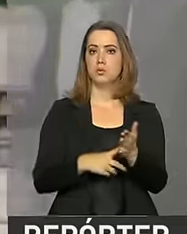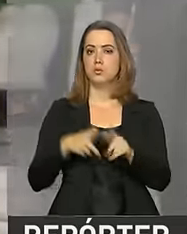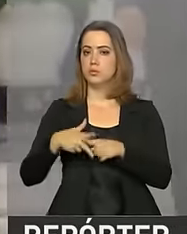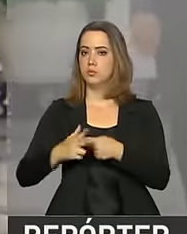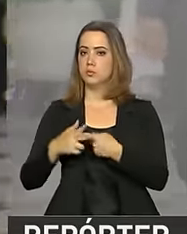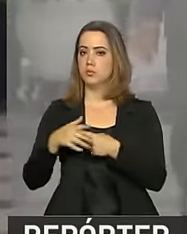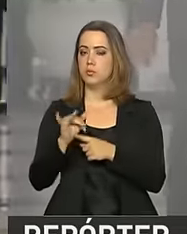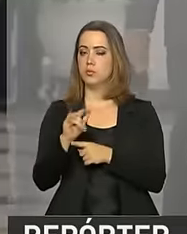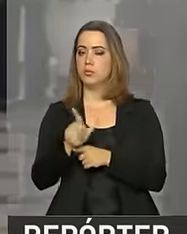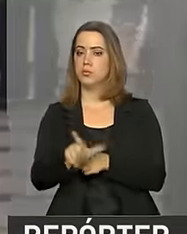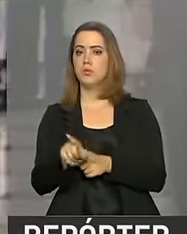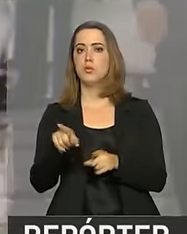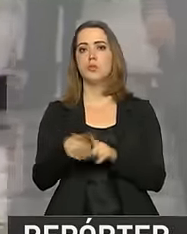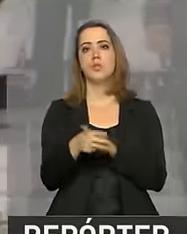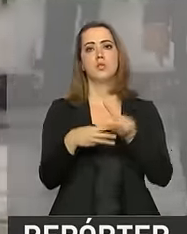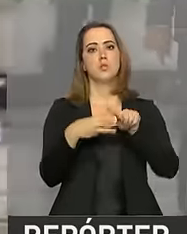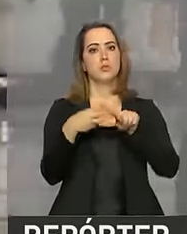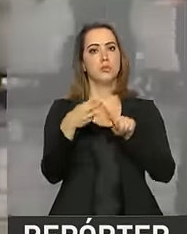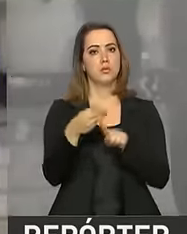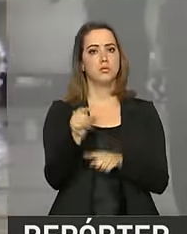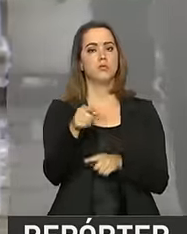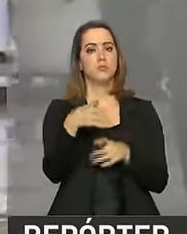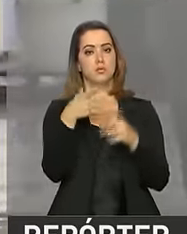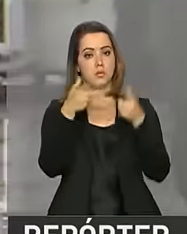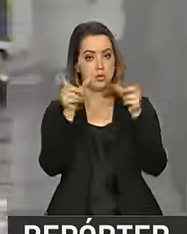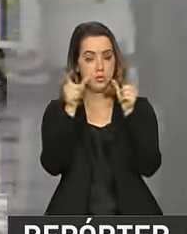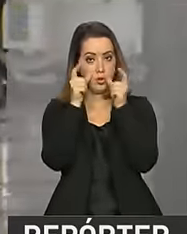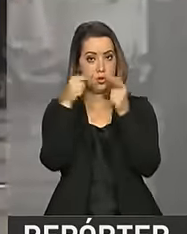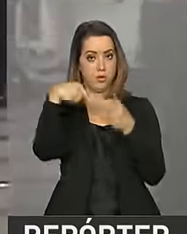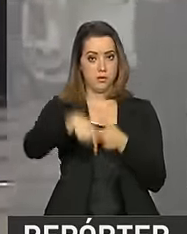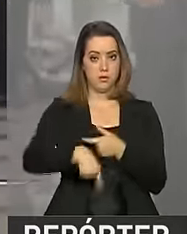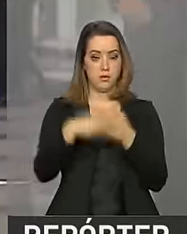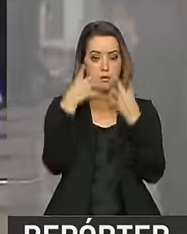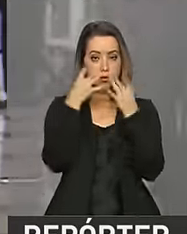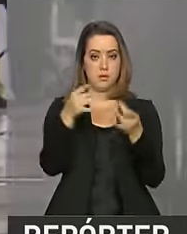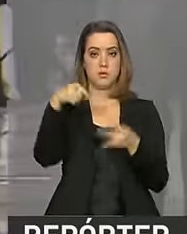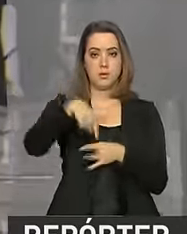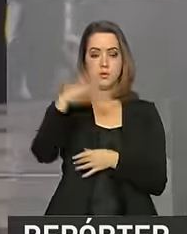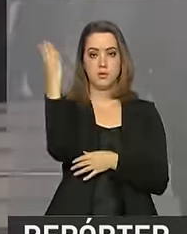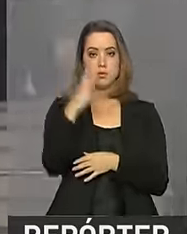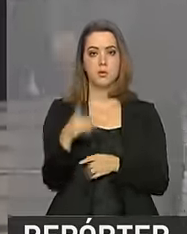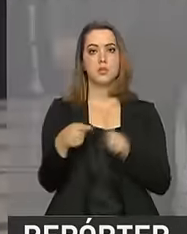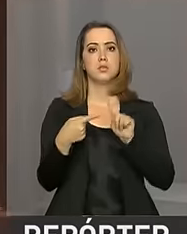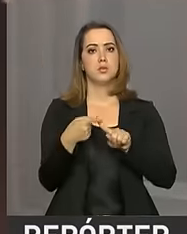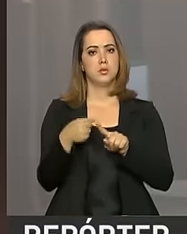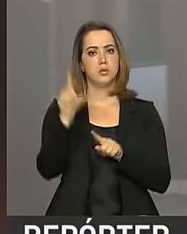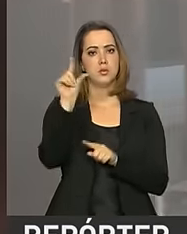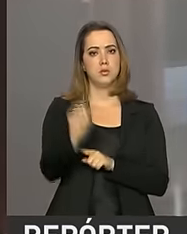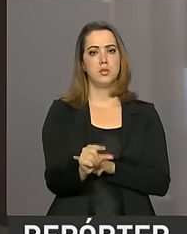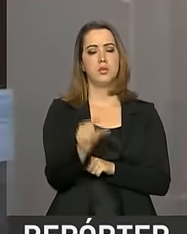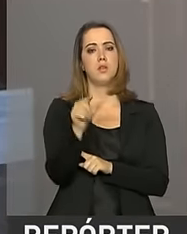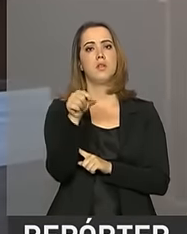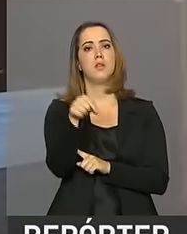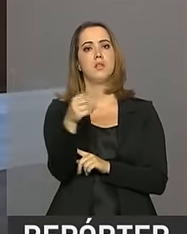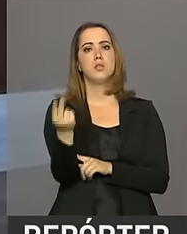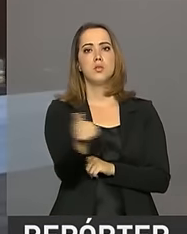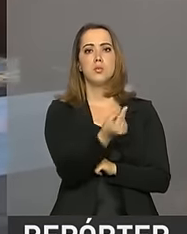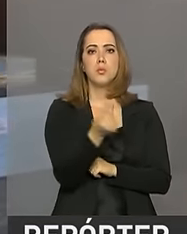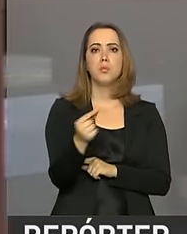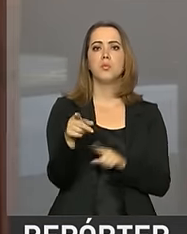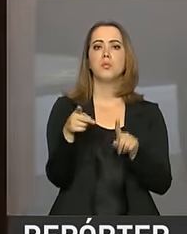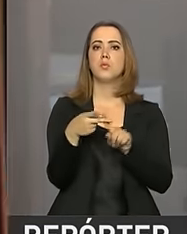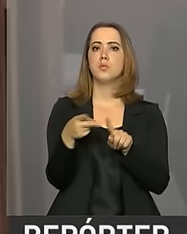fiscal e apontou três pontos de atenção para o Brasil: a queda no preço das commodities, os impactos de